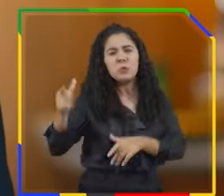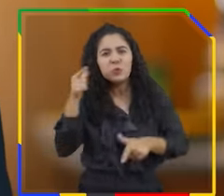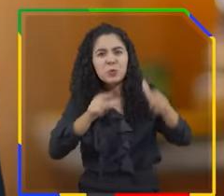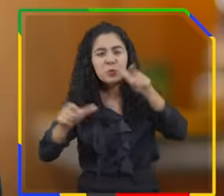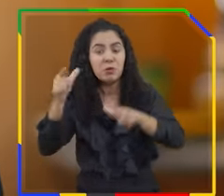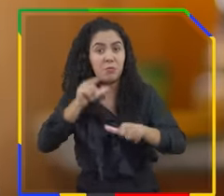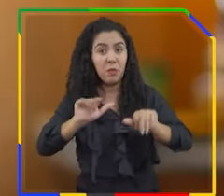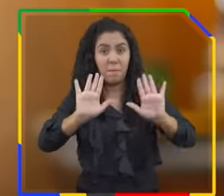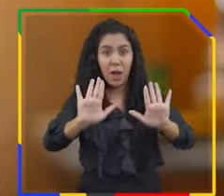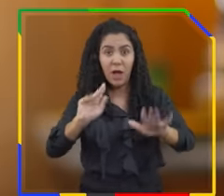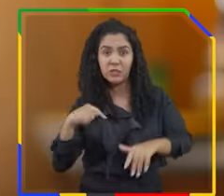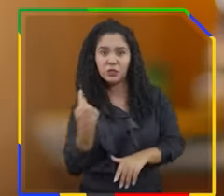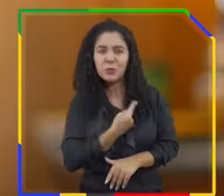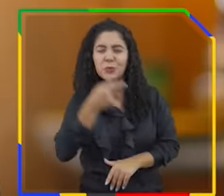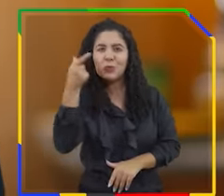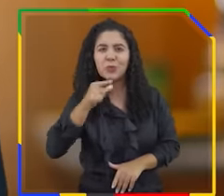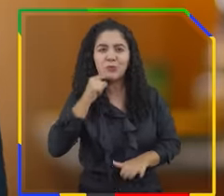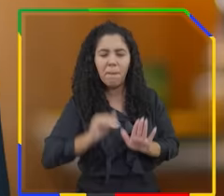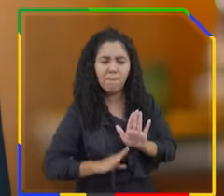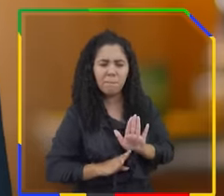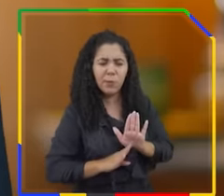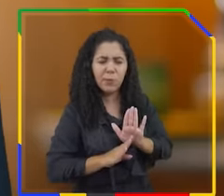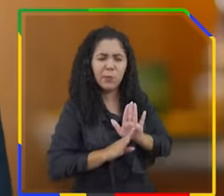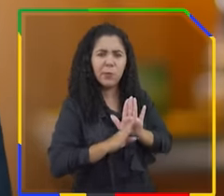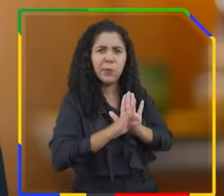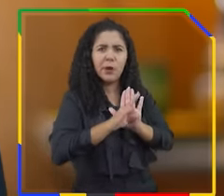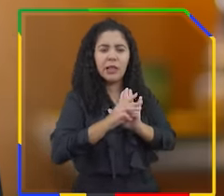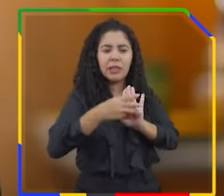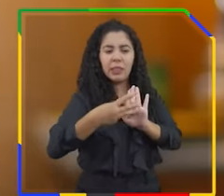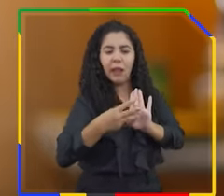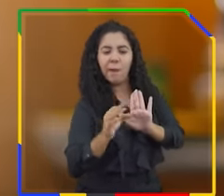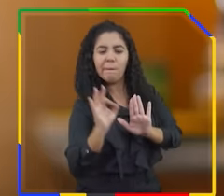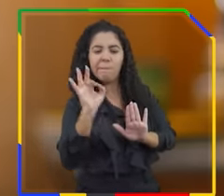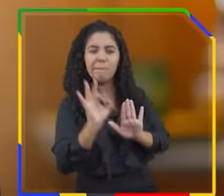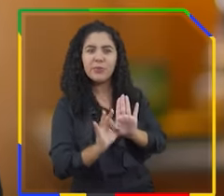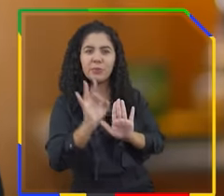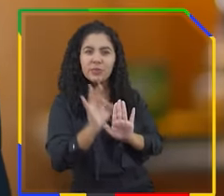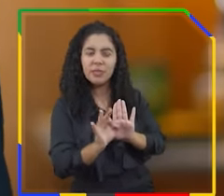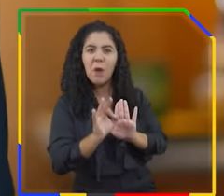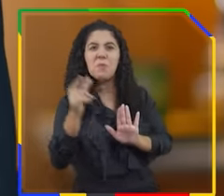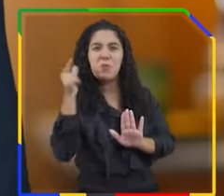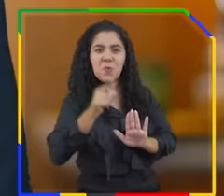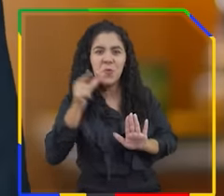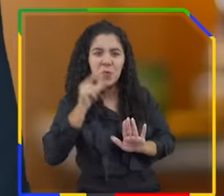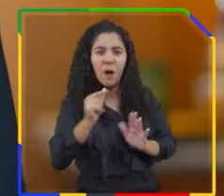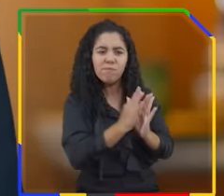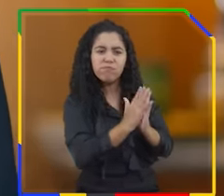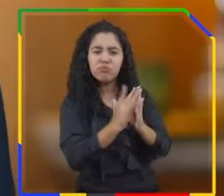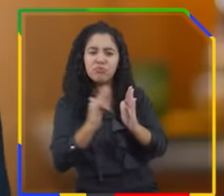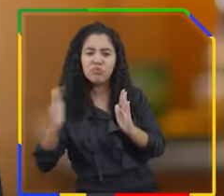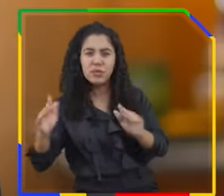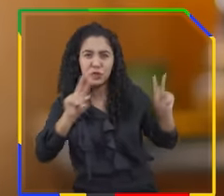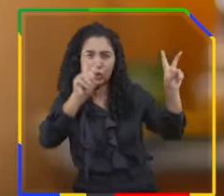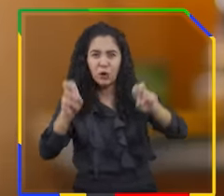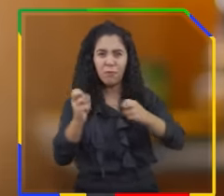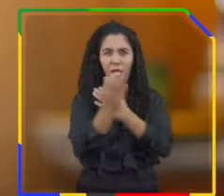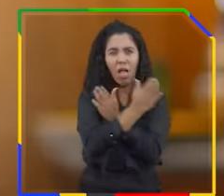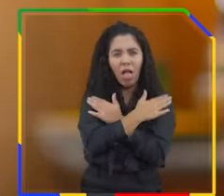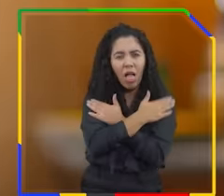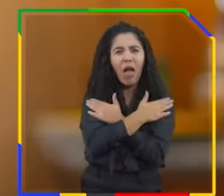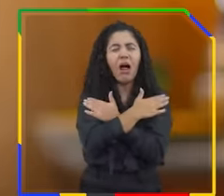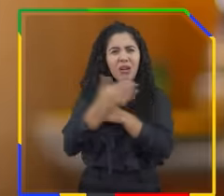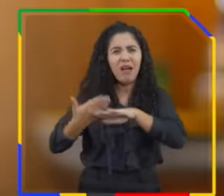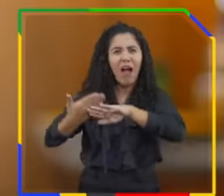economias. Agora, crescemos de forma consistente, com um PIB superior a 3% ao ano. O desemprego,